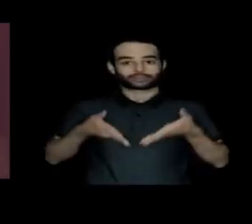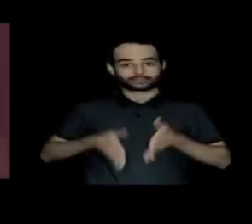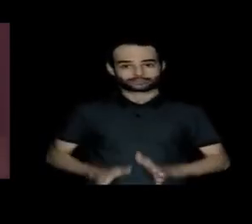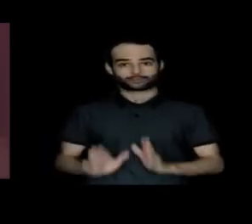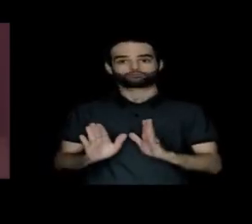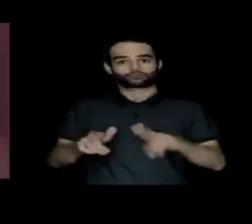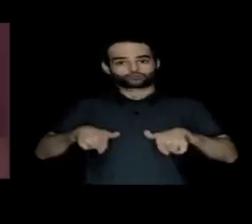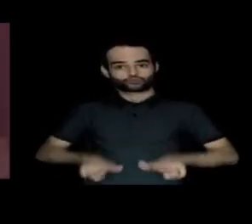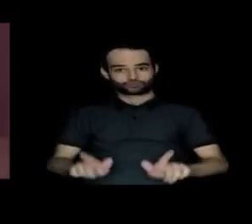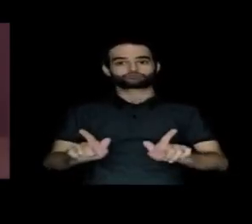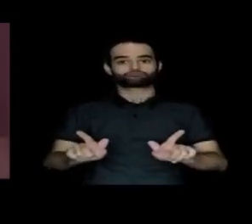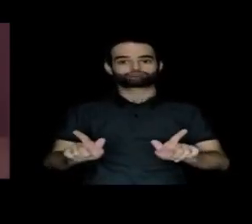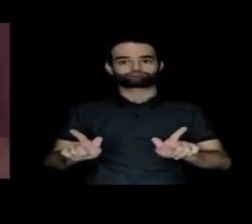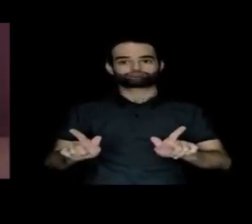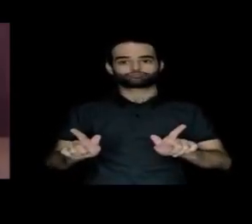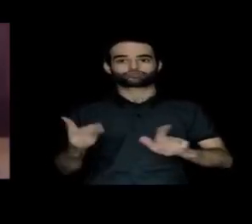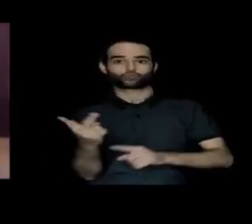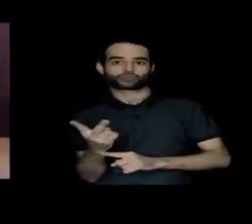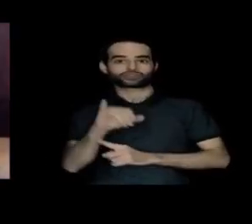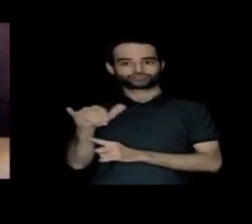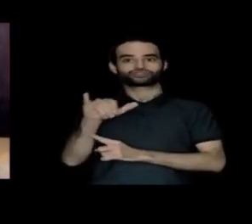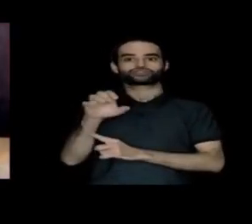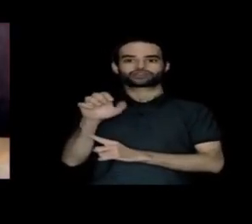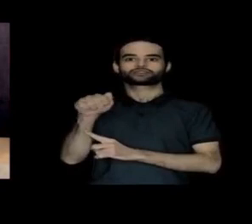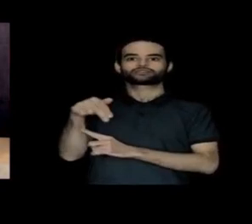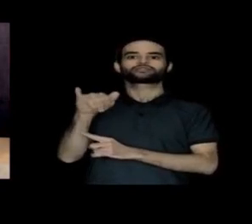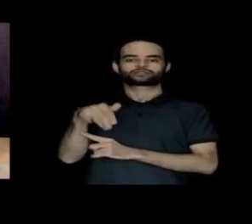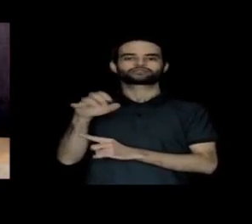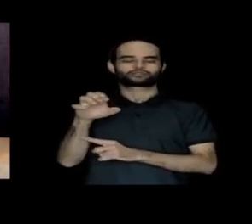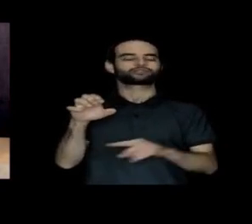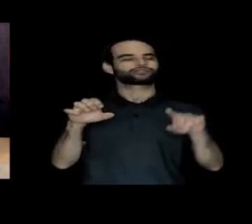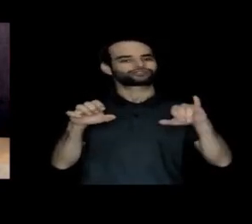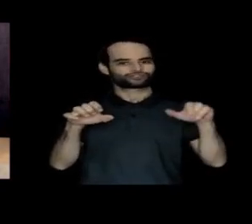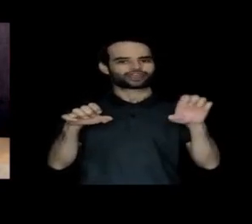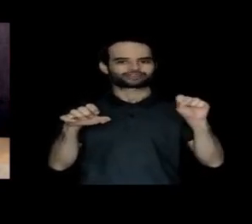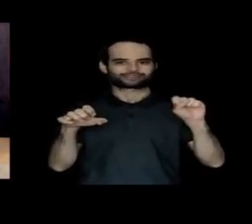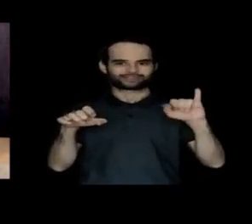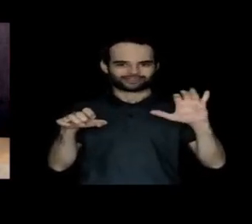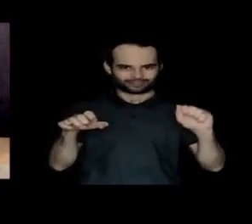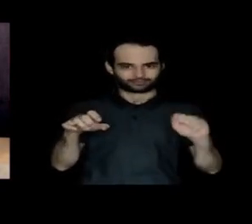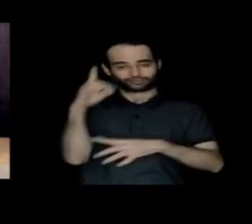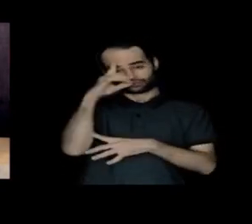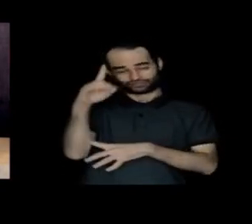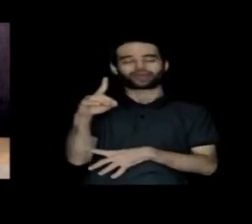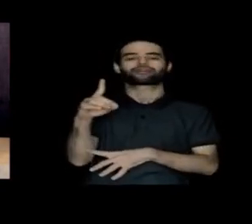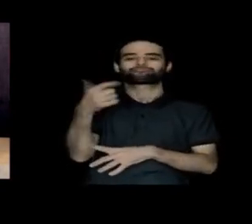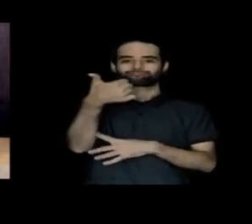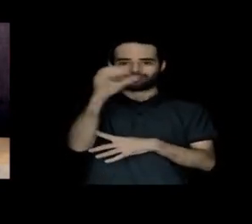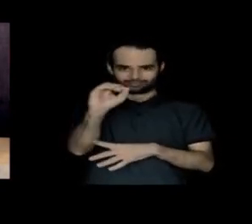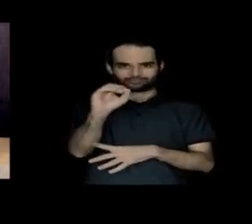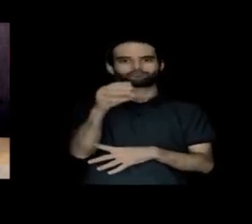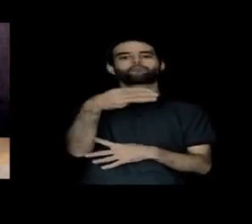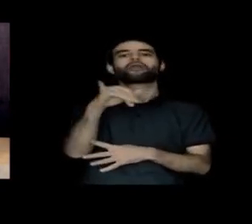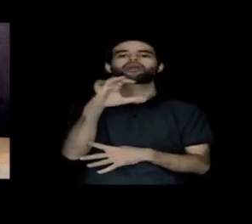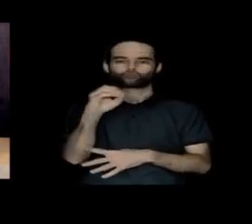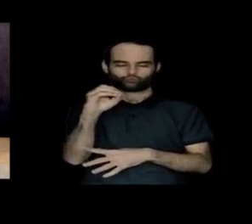Janine nasceu de uma gestação gemelar, né? Nasceram Janine e Jéssica no dia 10 de